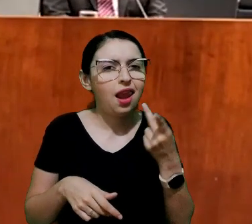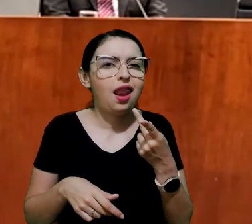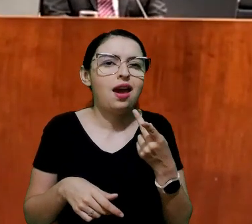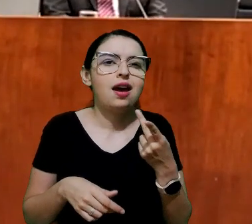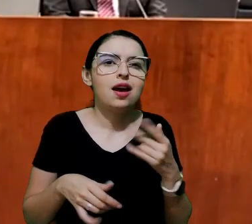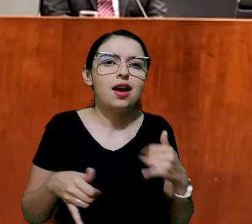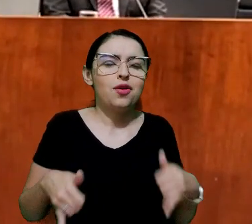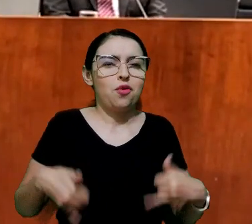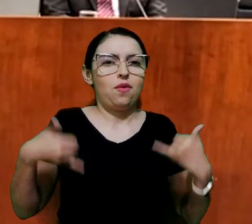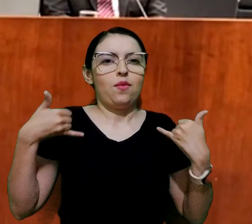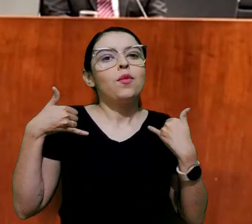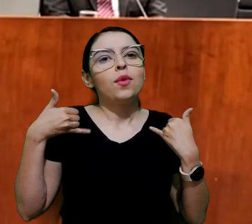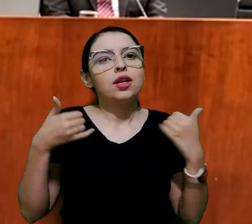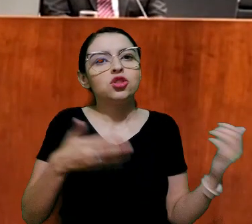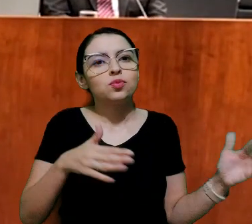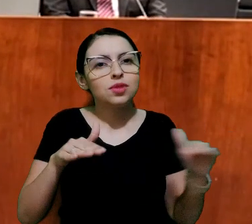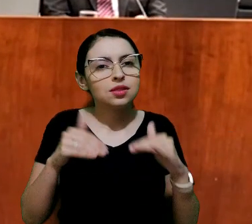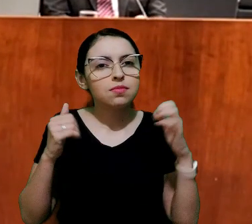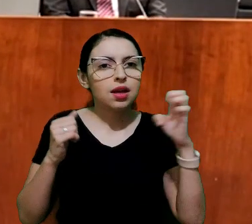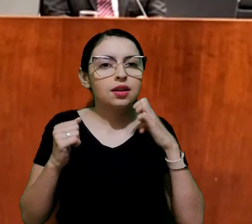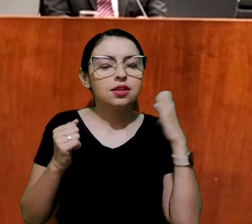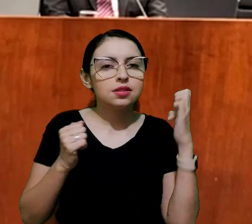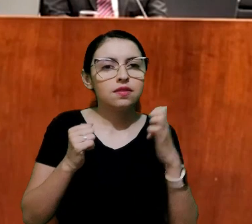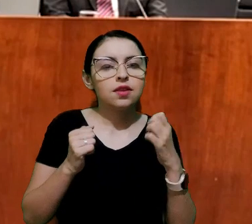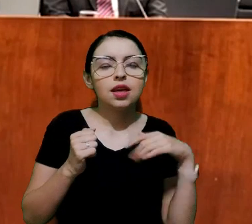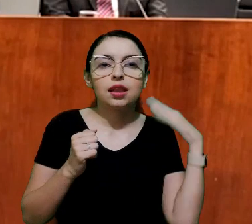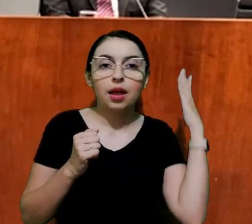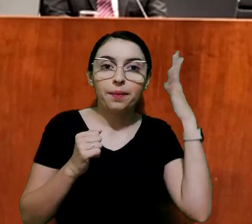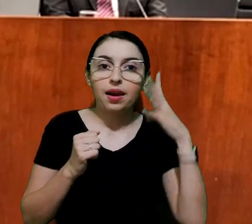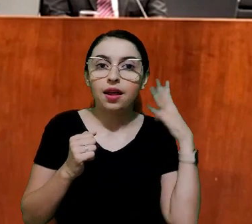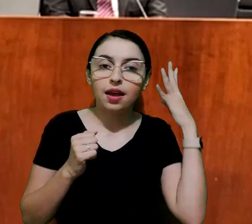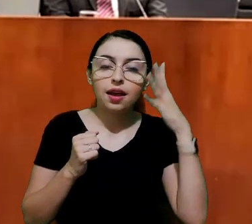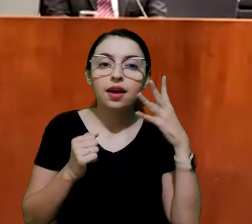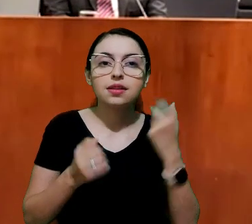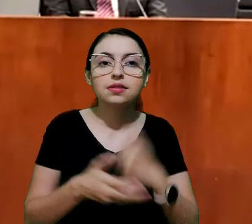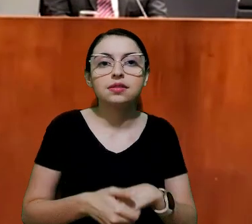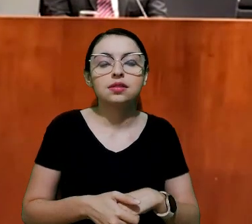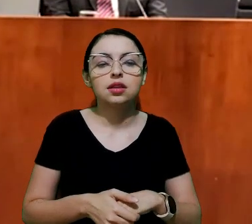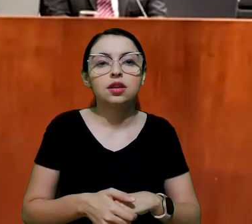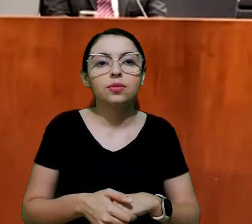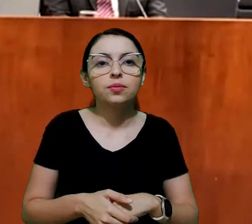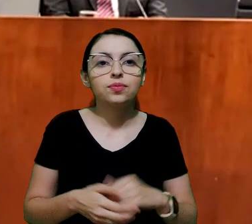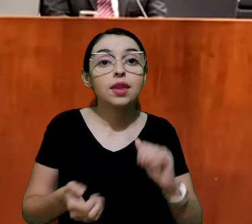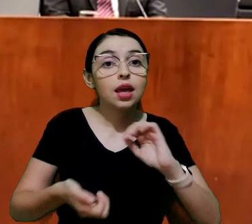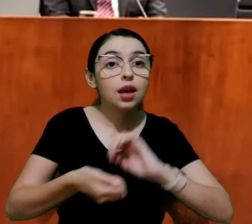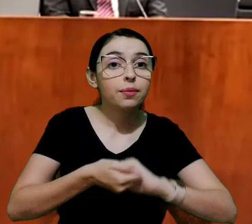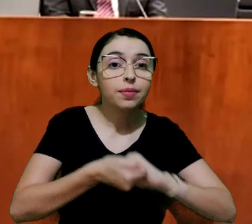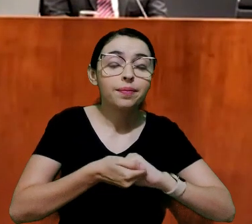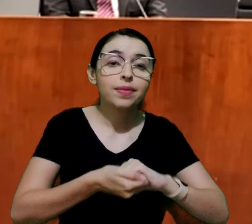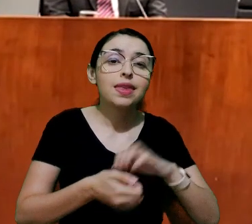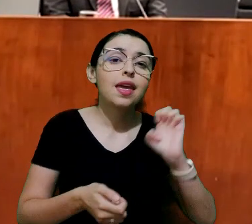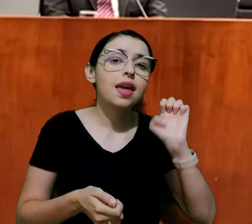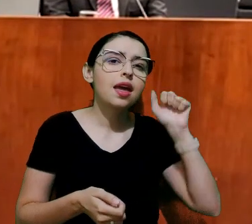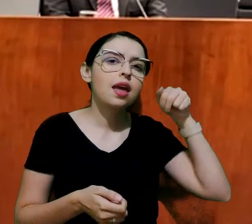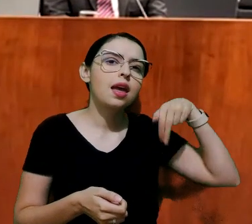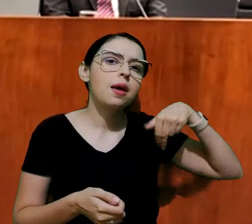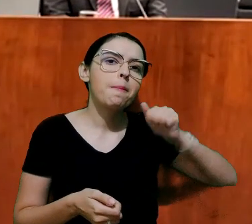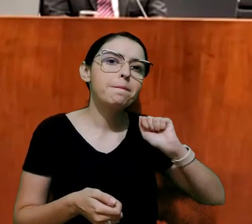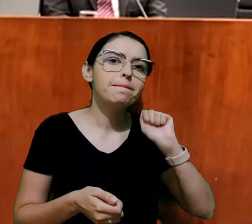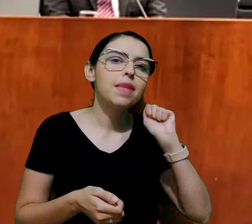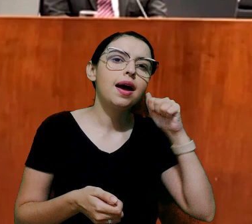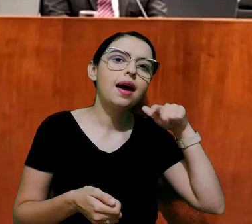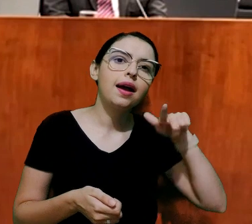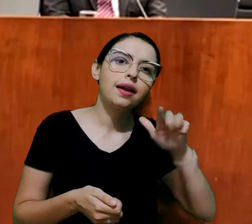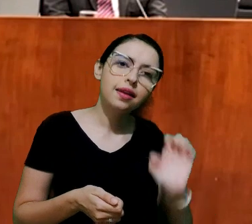deste evento, organizado aqui pela EMAG. Gostaria inicialmente de cumprimentar a EMAG, agradecer o convite